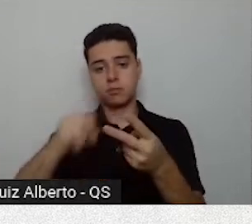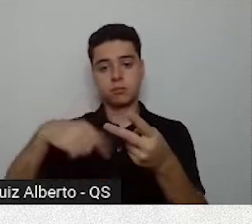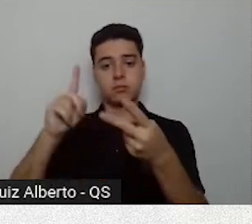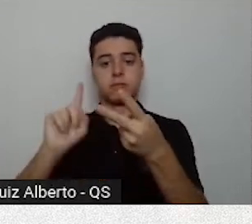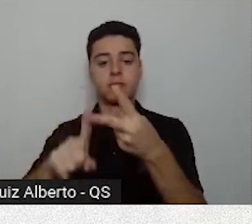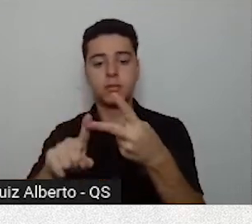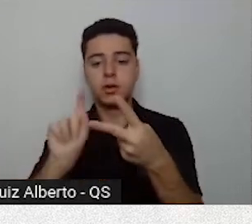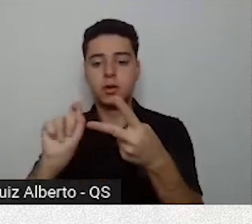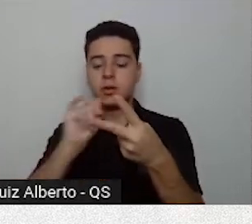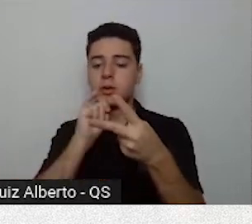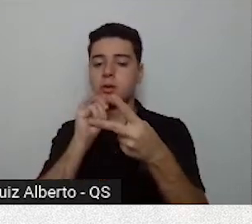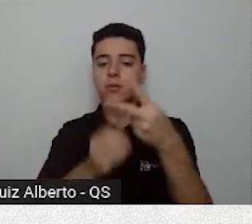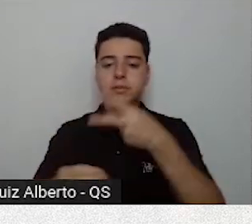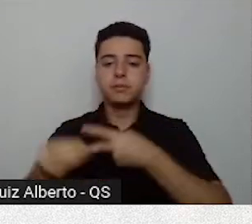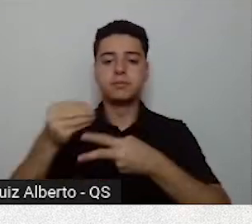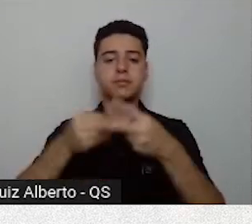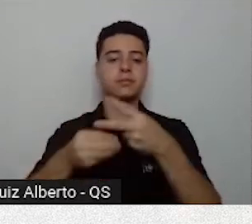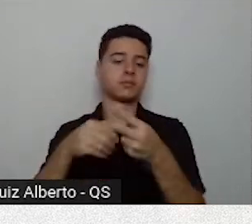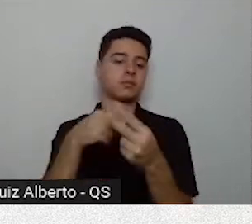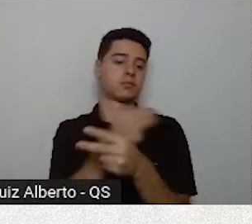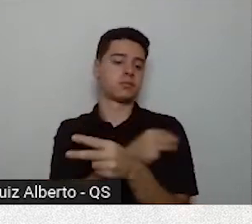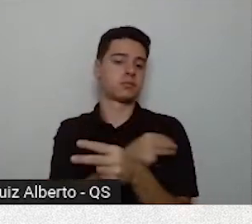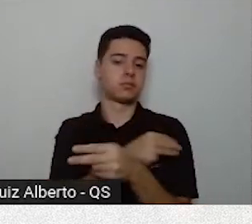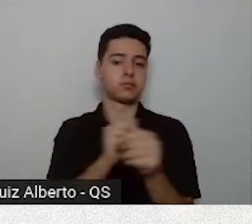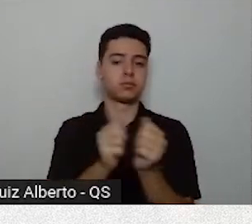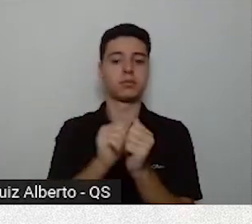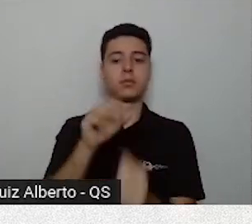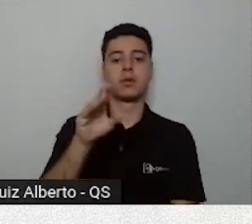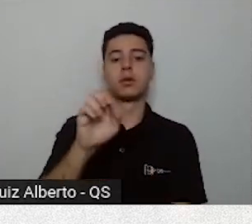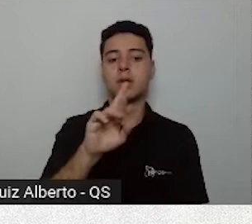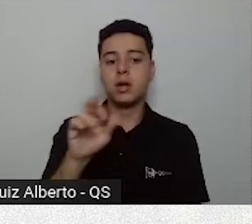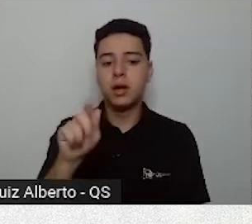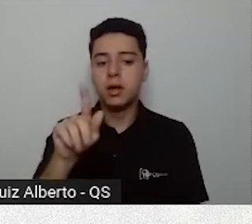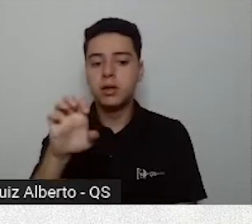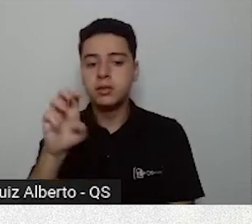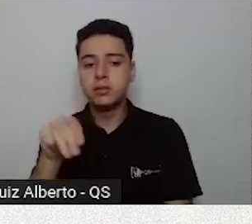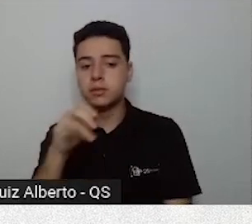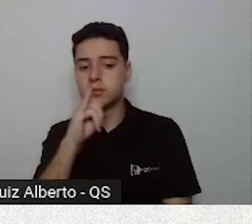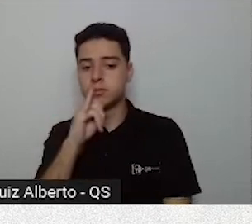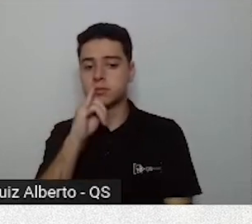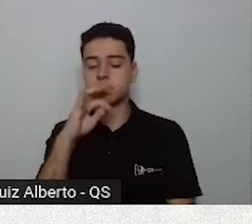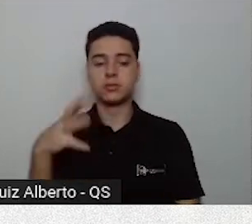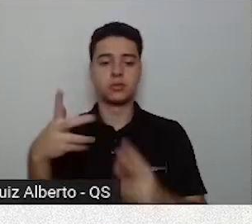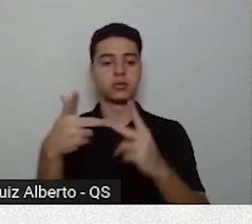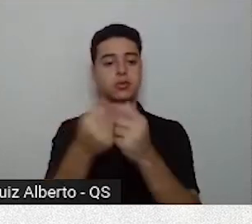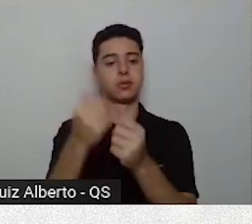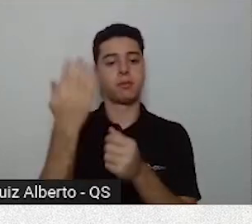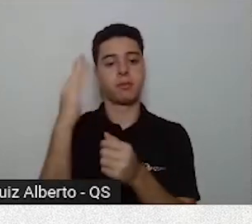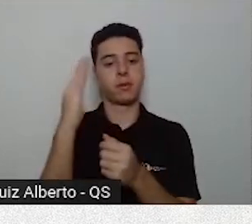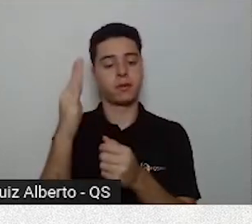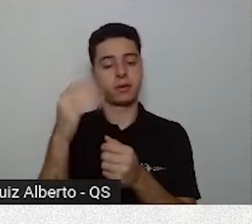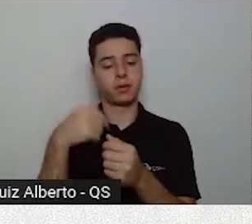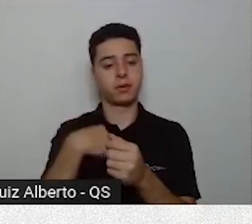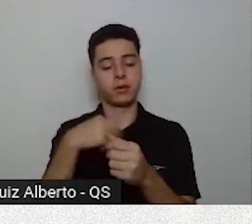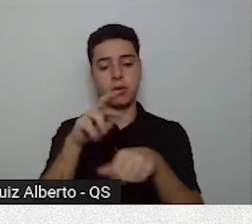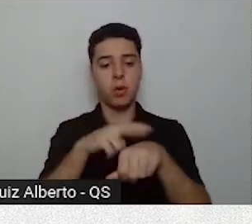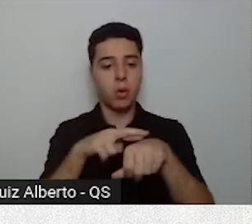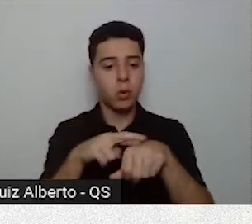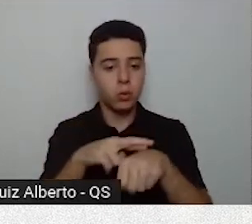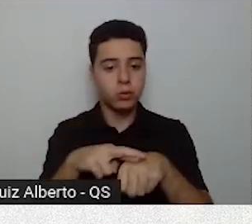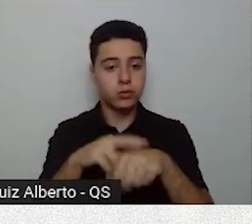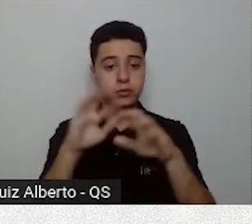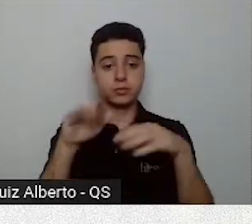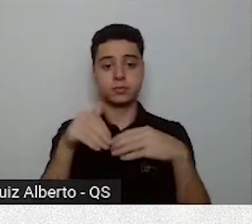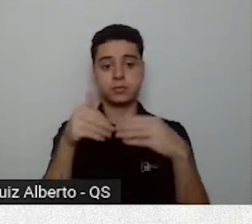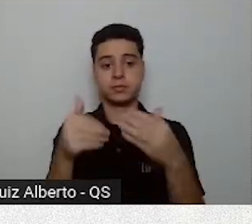uma infusão no álcool com a serragem daquela madeira que eu mostrei para vocês, que é o roxinho. E como